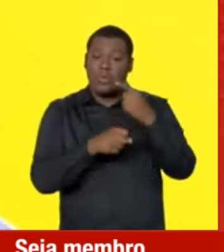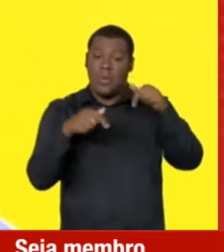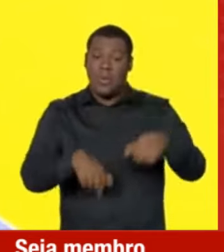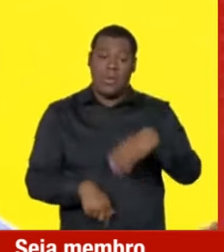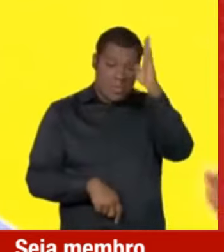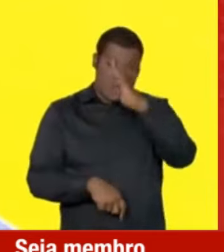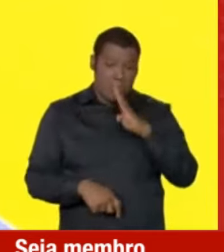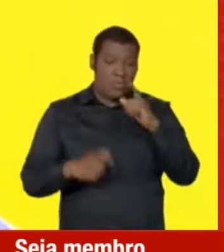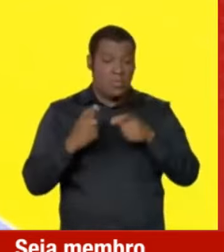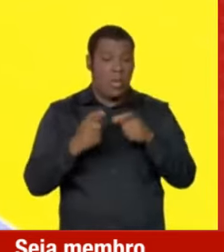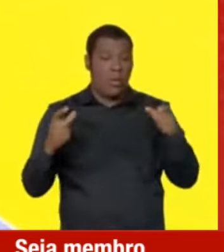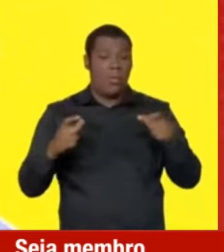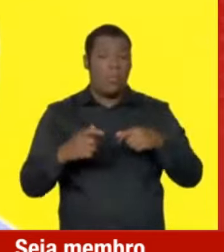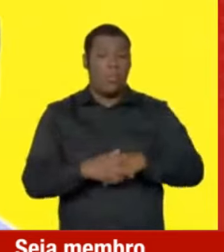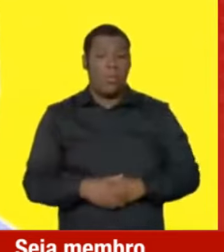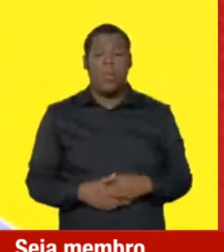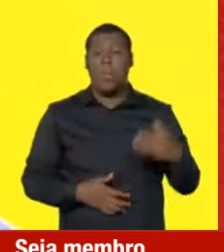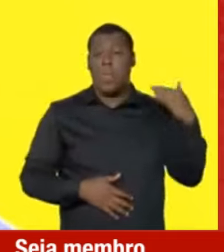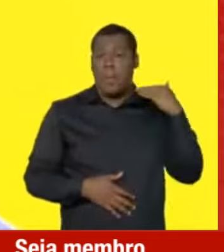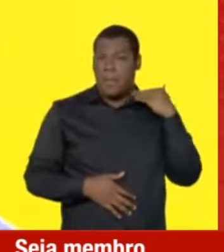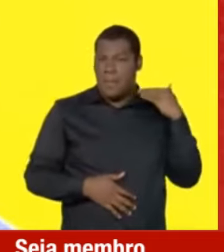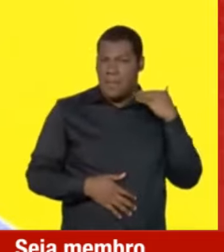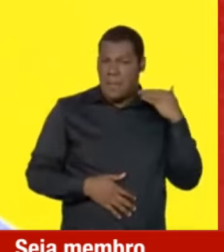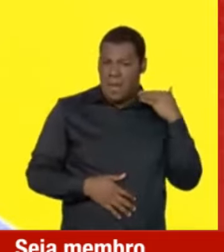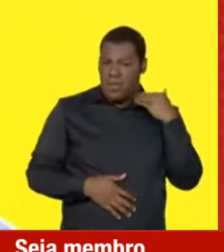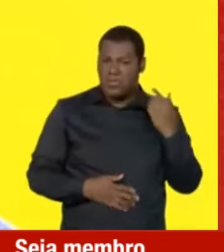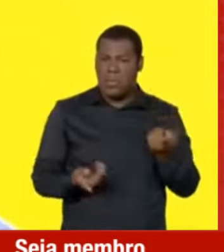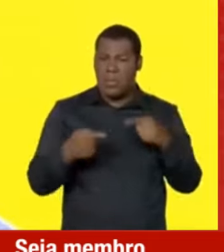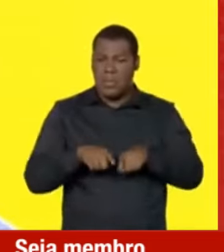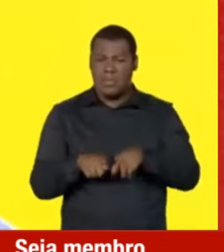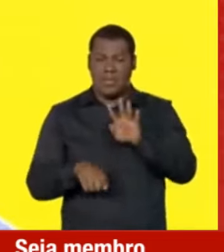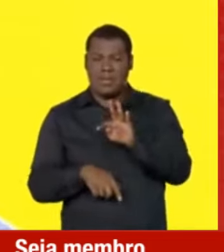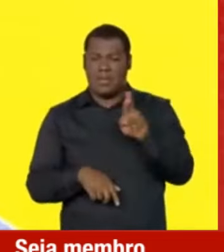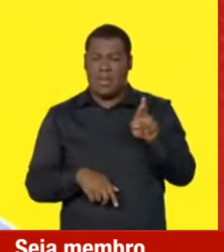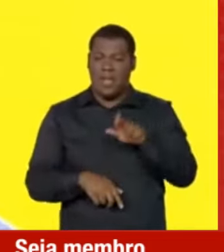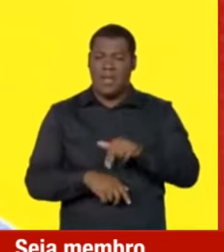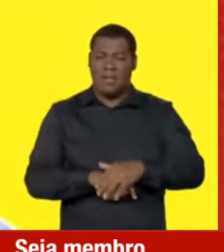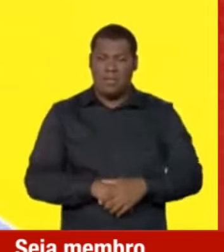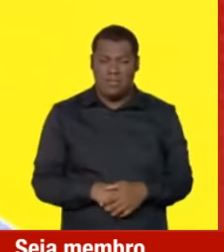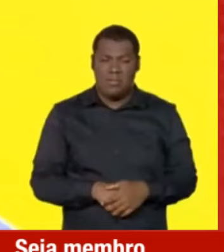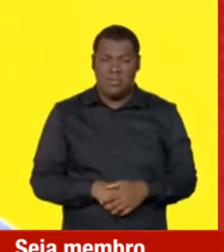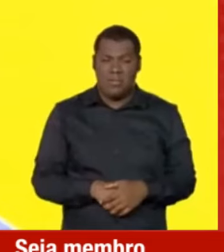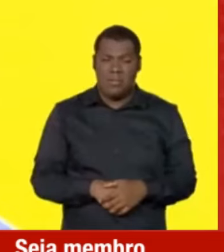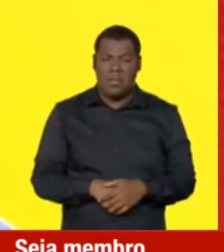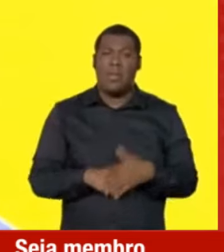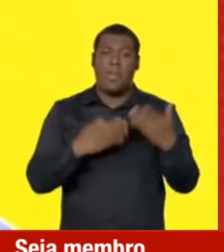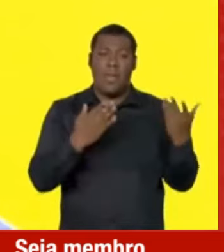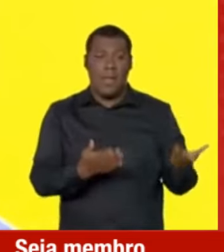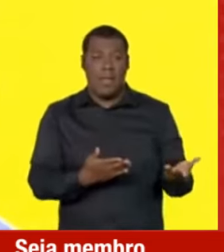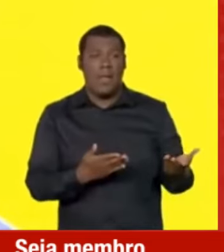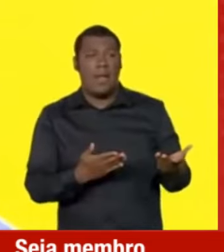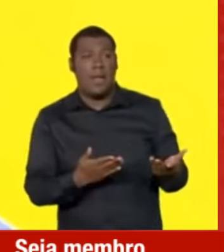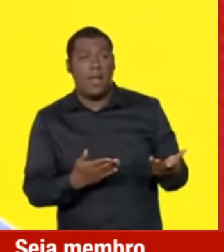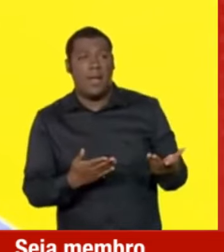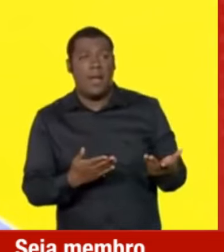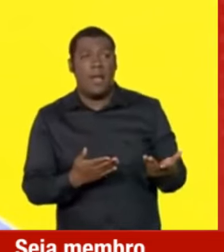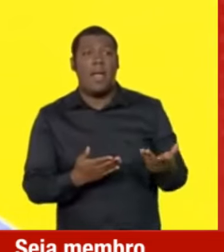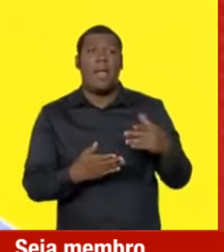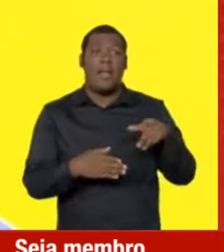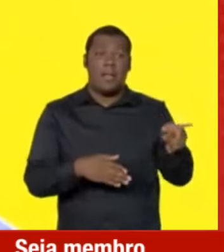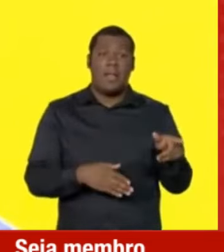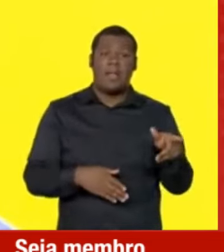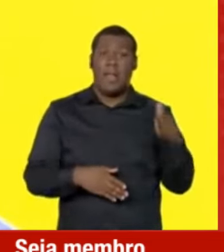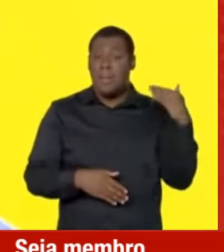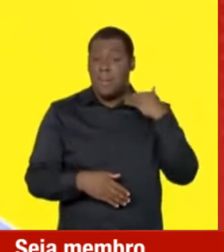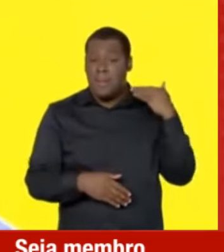bancos, que em geral estão atrelados à TR, sintetizando esses títulos comprados dos bancos para o IPCA